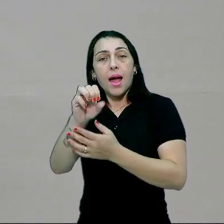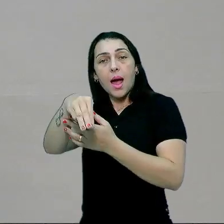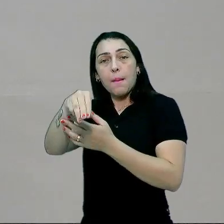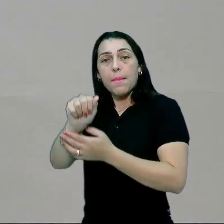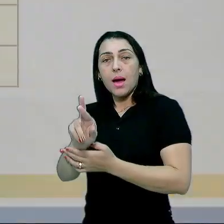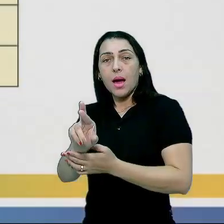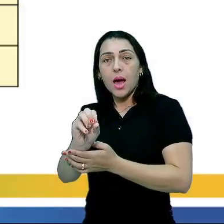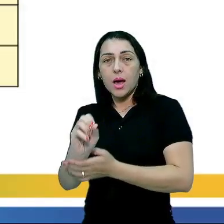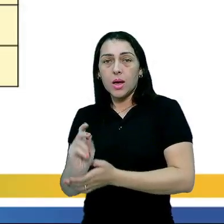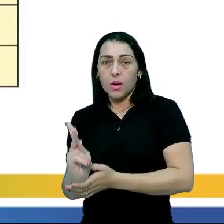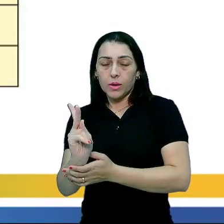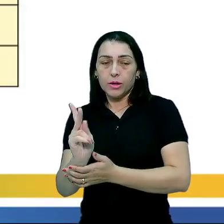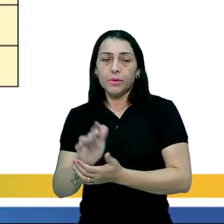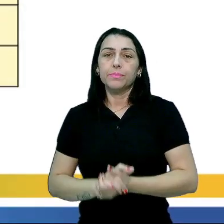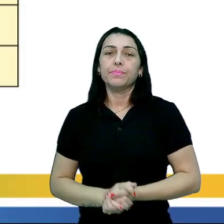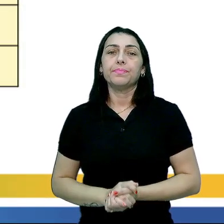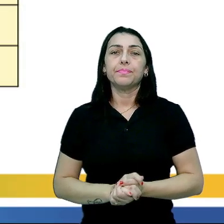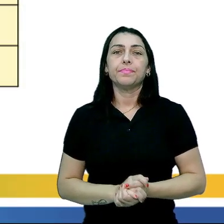Amarok, né?